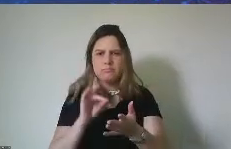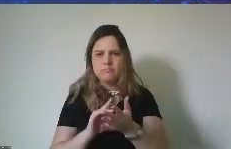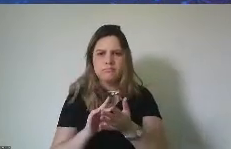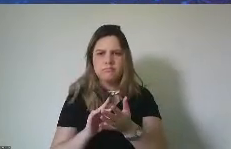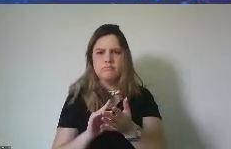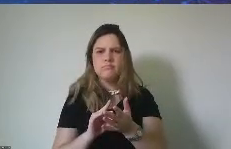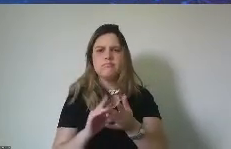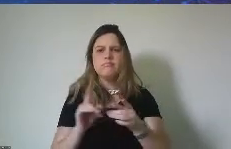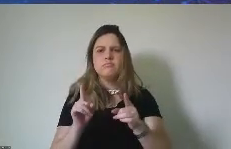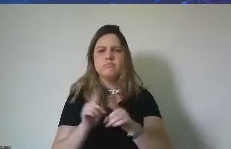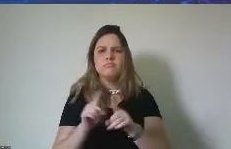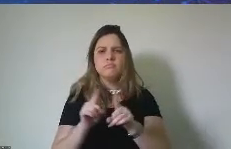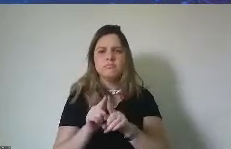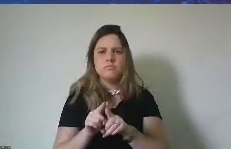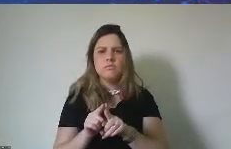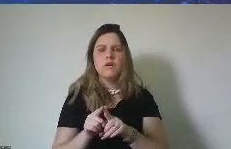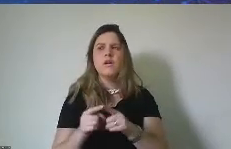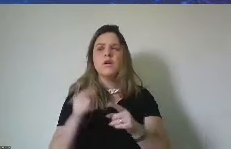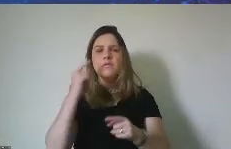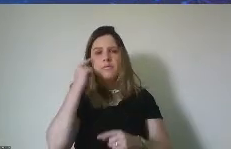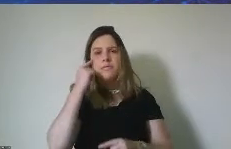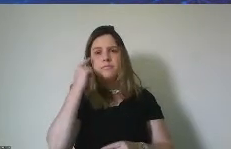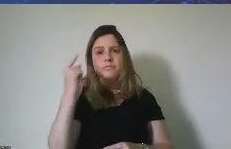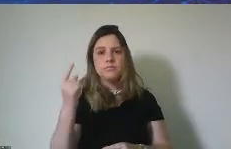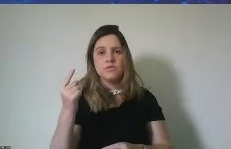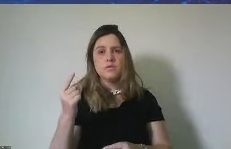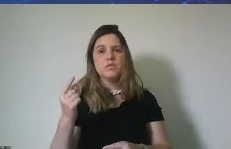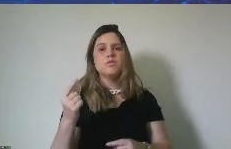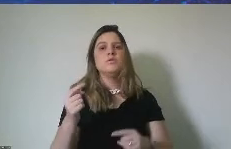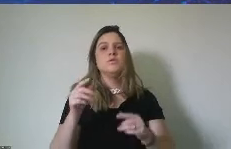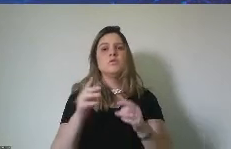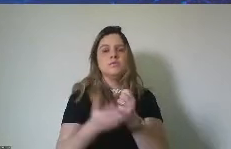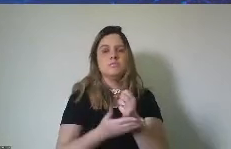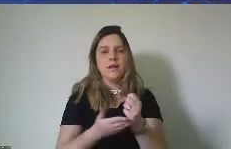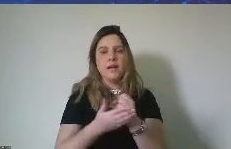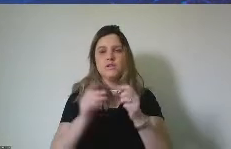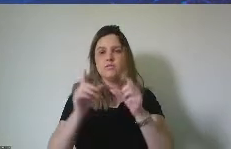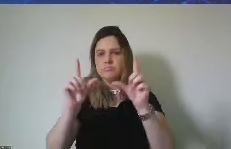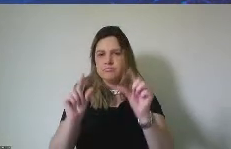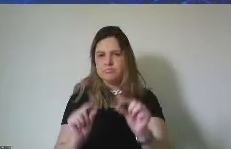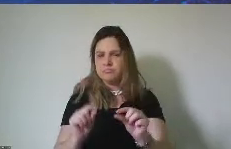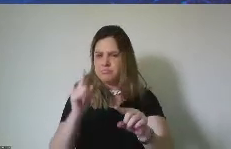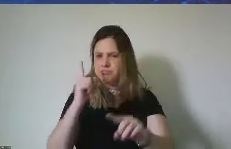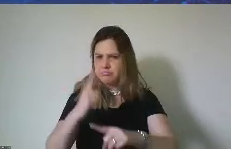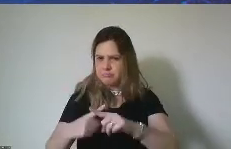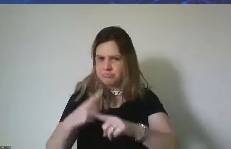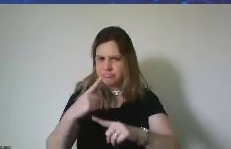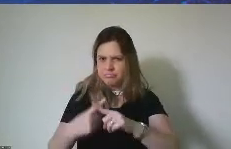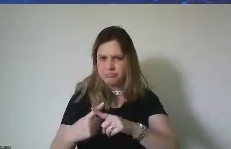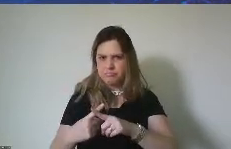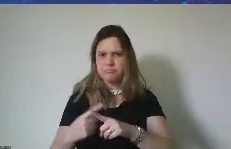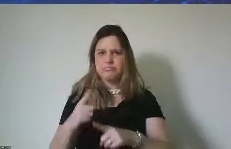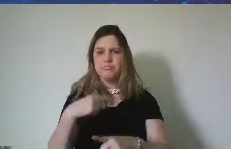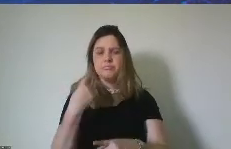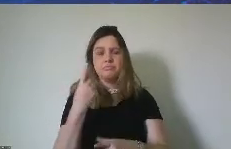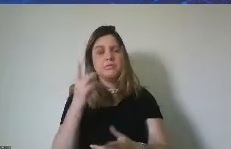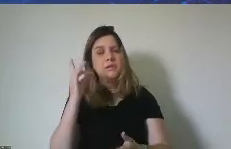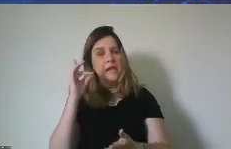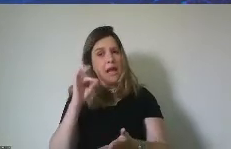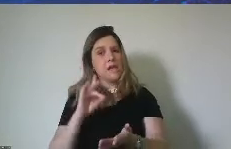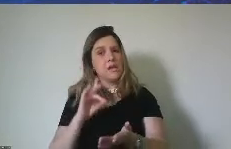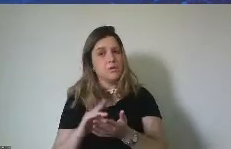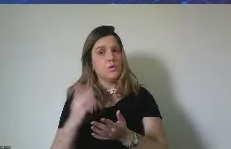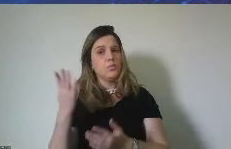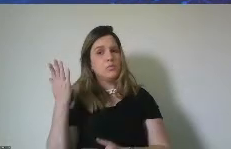grides de alta tensão e os de baixa tensão porque pelas mesmas razões que eu comentei antes que aquele